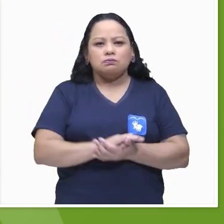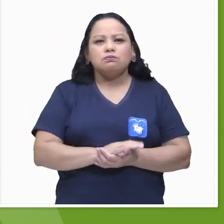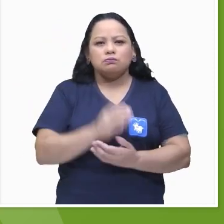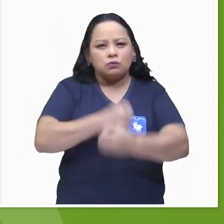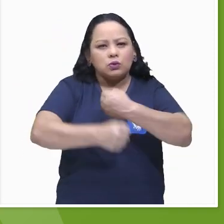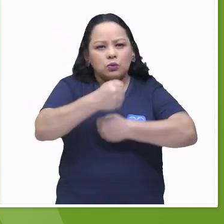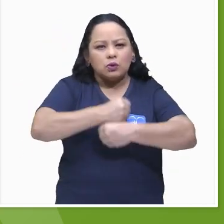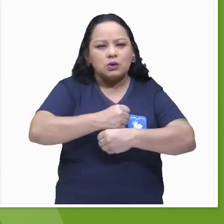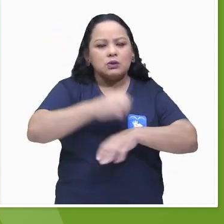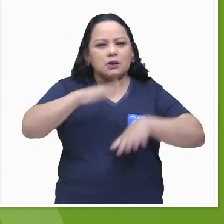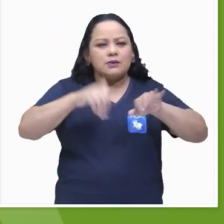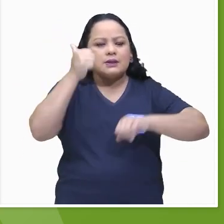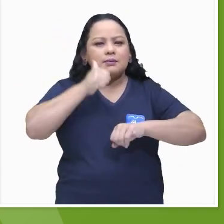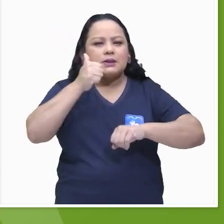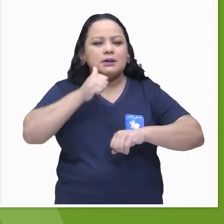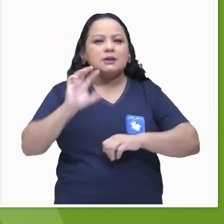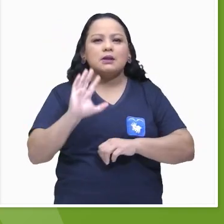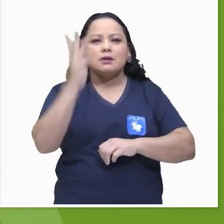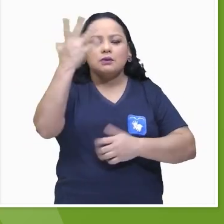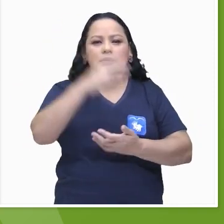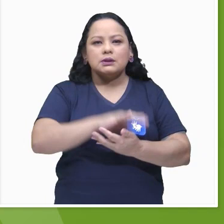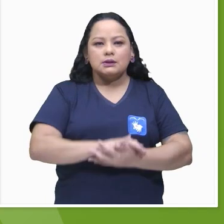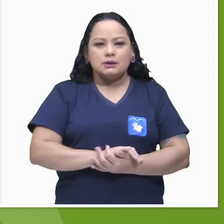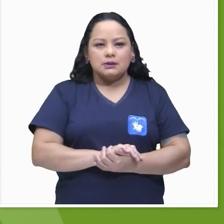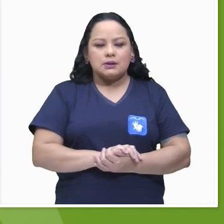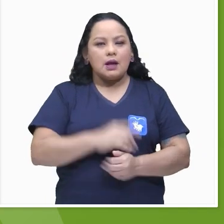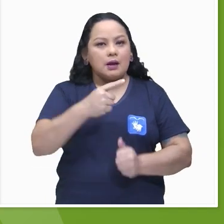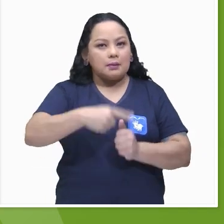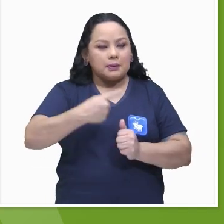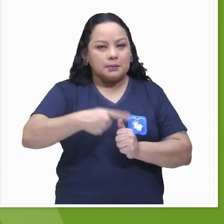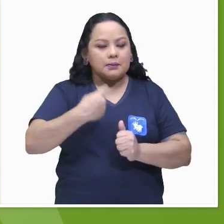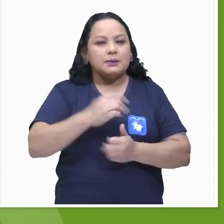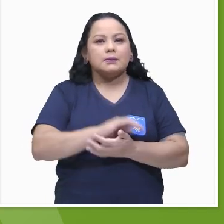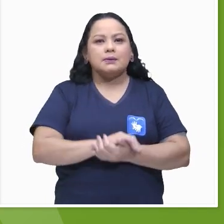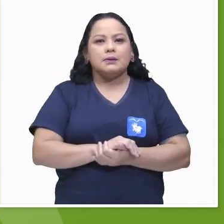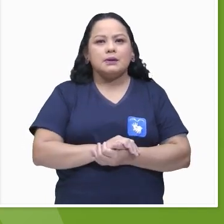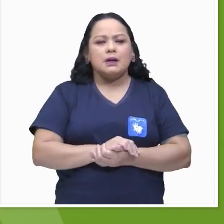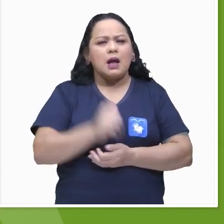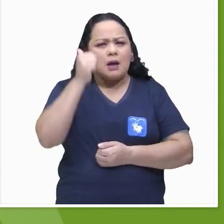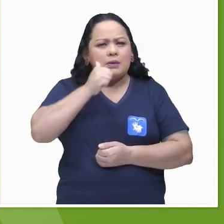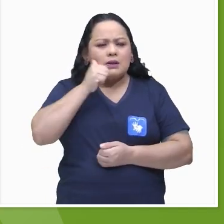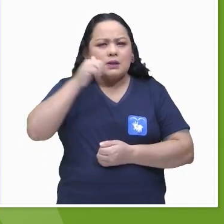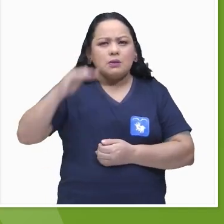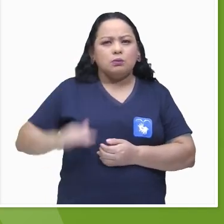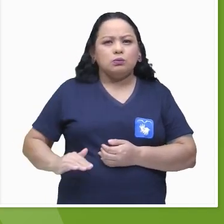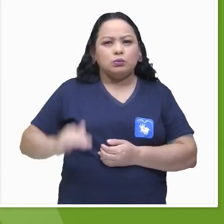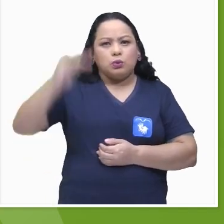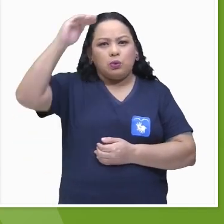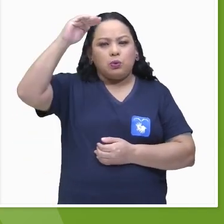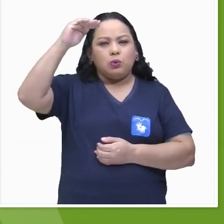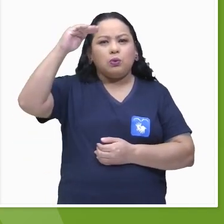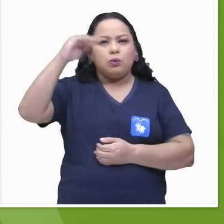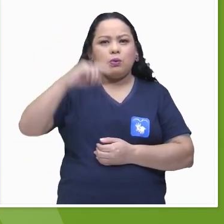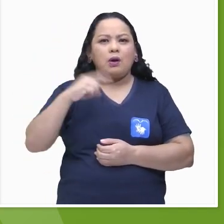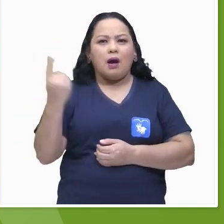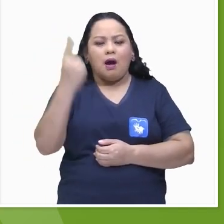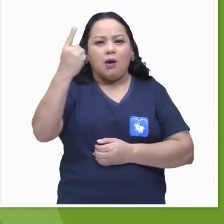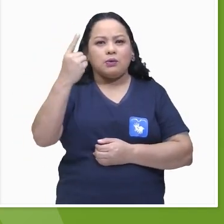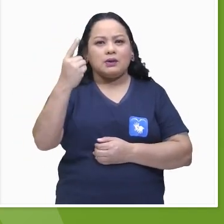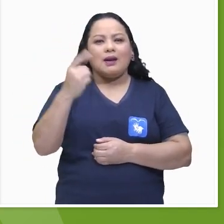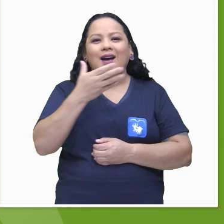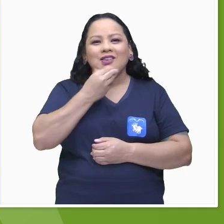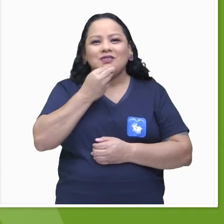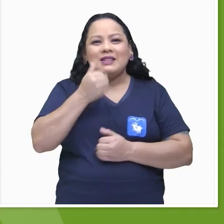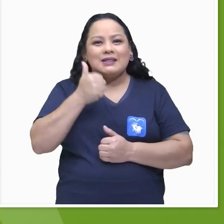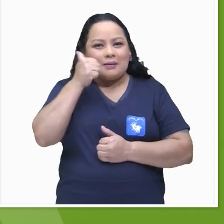nas meninas vai acontecer ali primeiro, né? As meninas crescem um pouquinho, ali até ultrapassam um pouco os meninos.